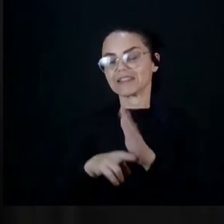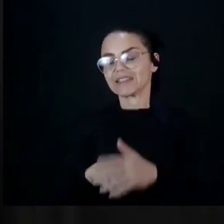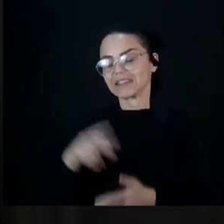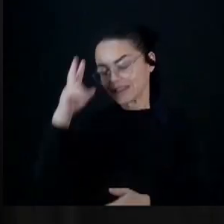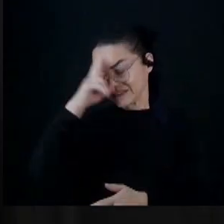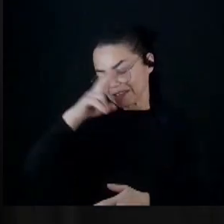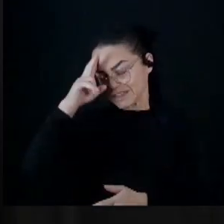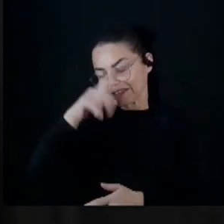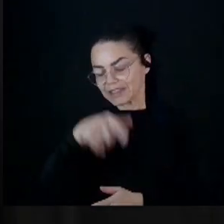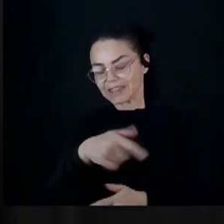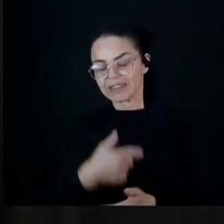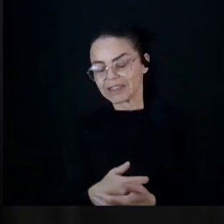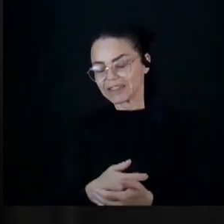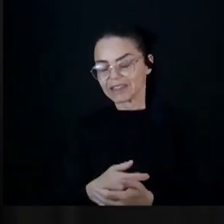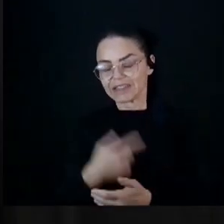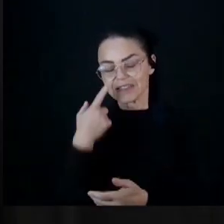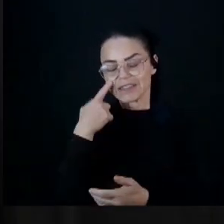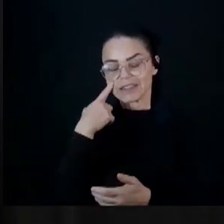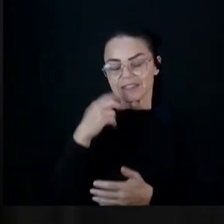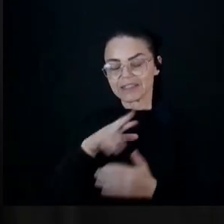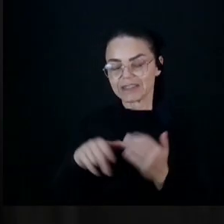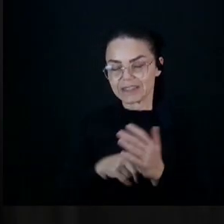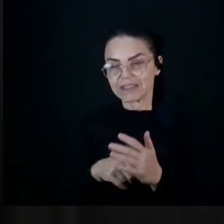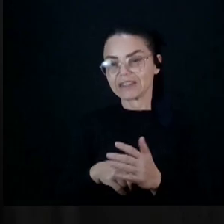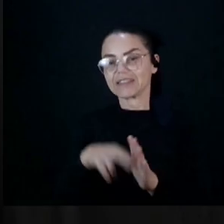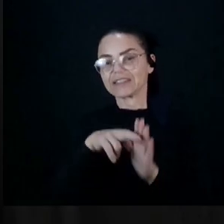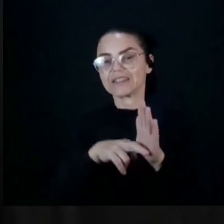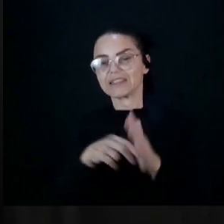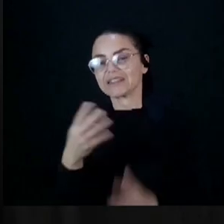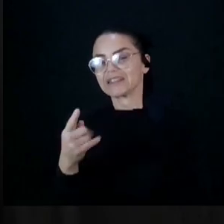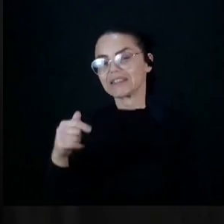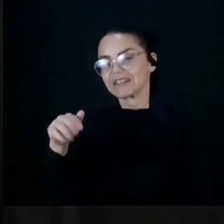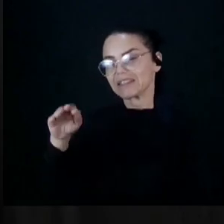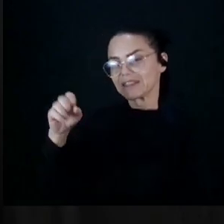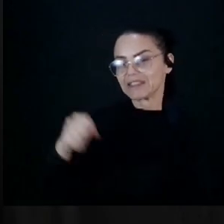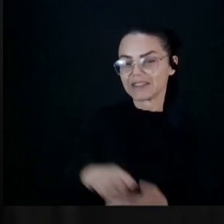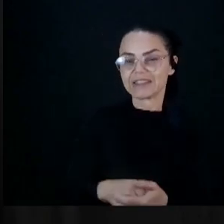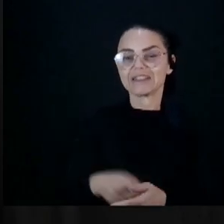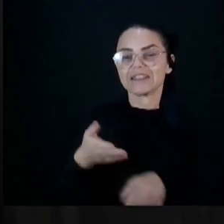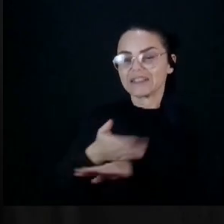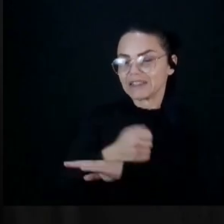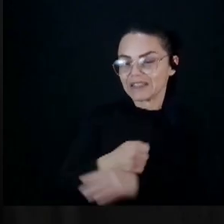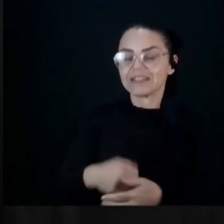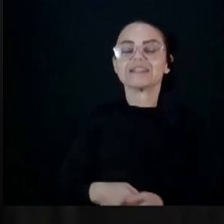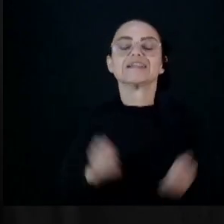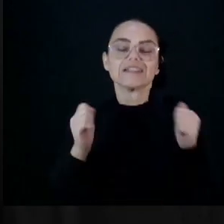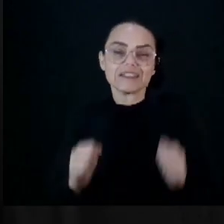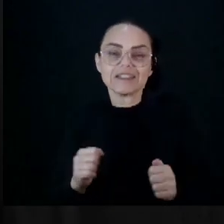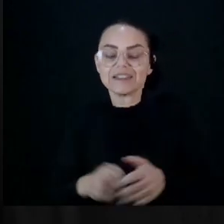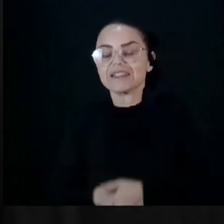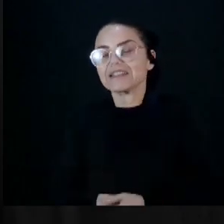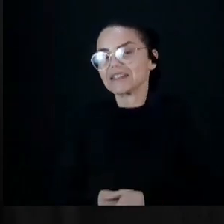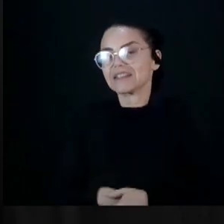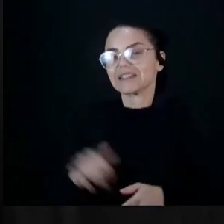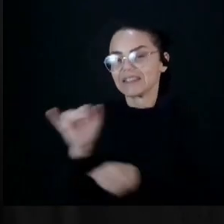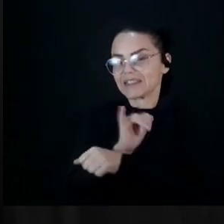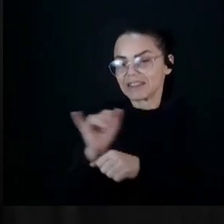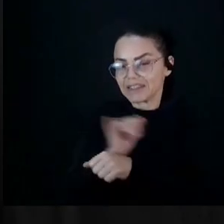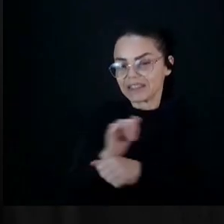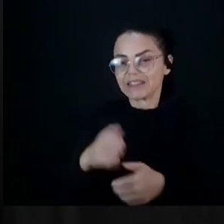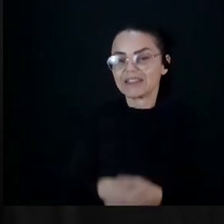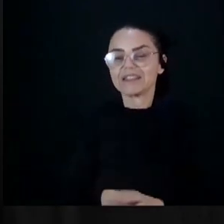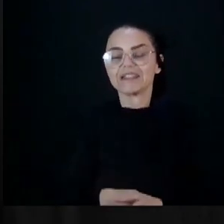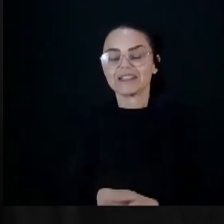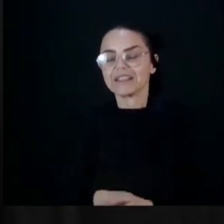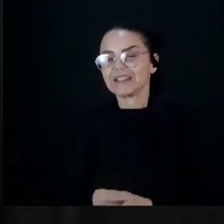que quer conferir outros episódios do Gênios ou até mesmo os episódios antigos, você pode conferir no YouTube, no canal TV